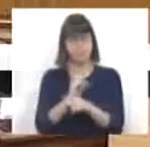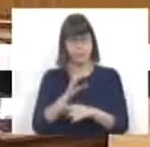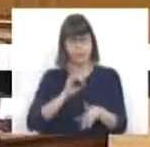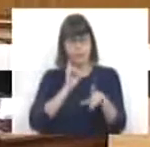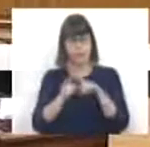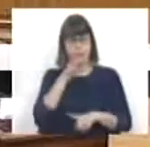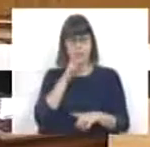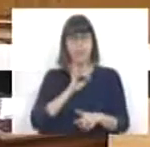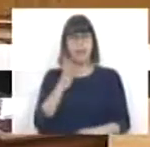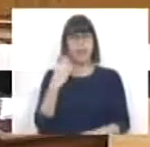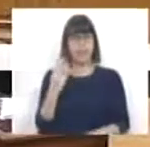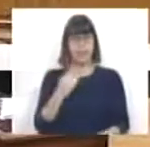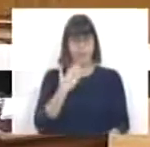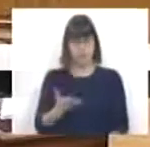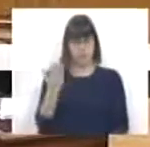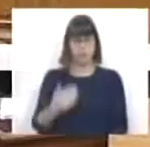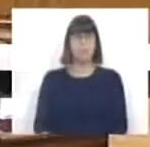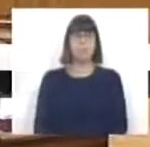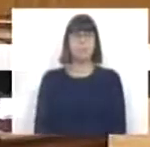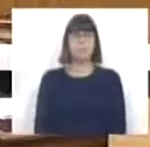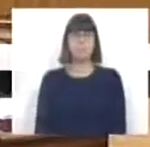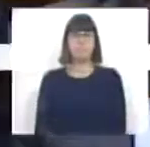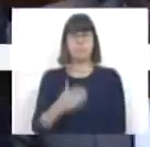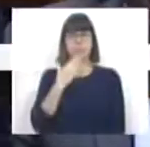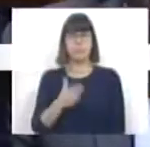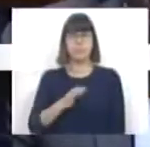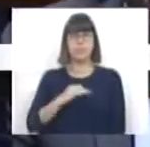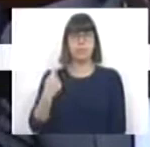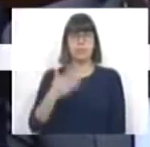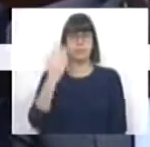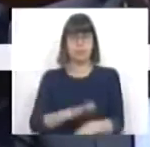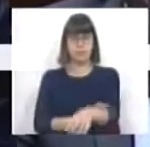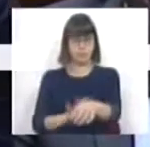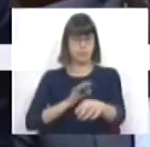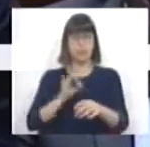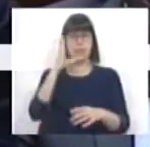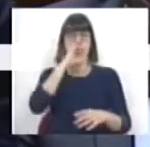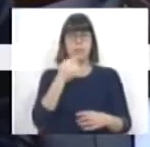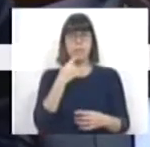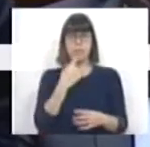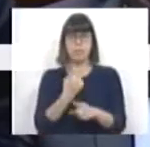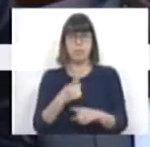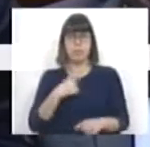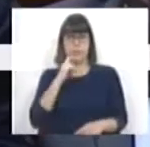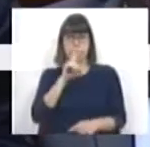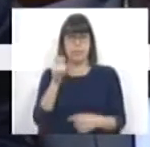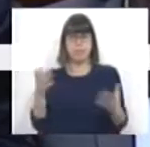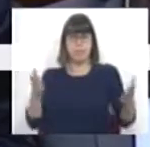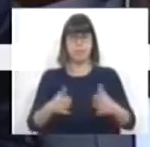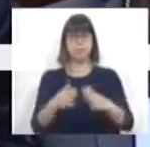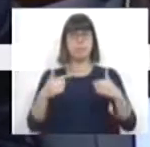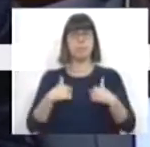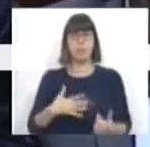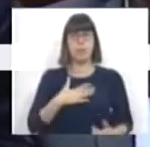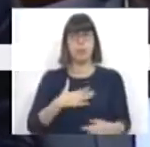Ainda a senhora deputada Catarina Martins, faz favor. Muito obrigada, senhor Presidente. Senhor Primeiro-Ministro, percebe porque é que eu lhe faço esta pergunta?